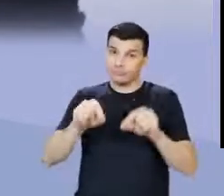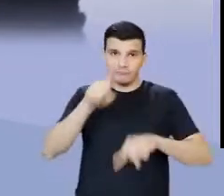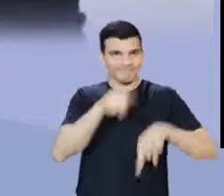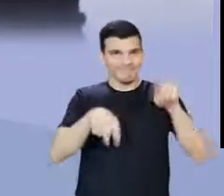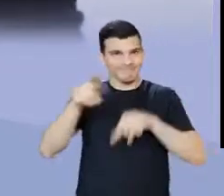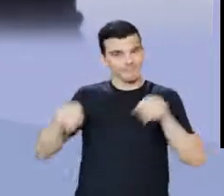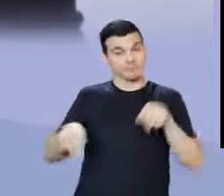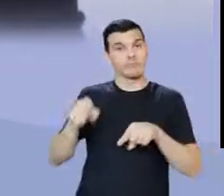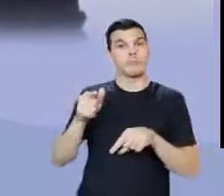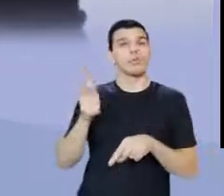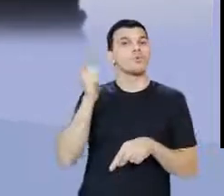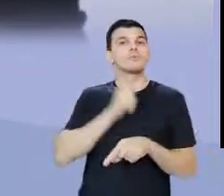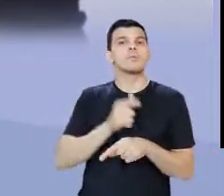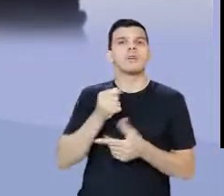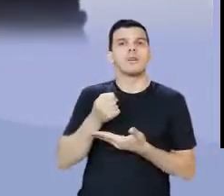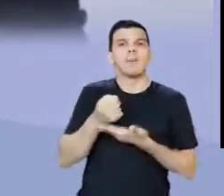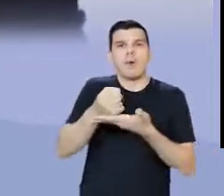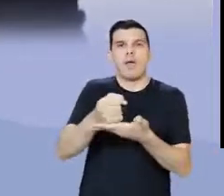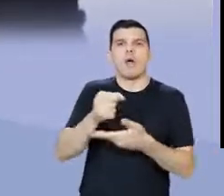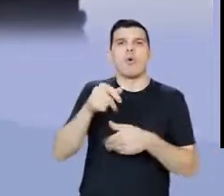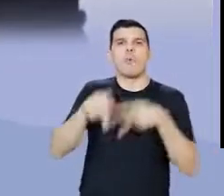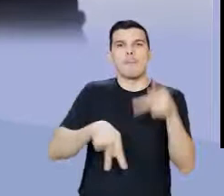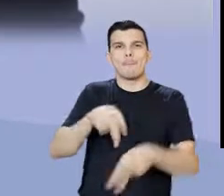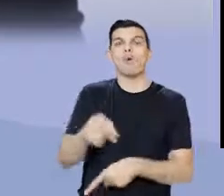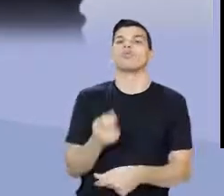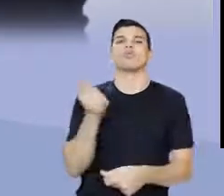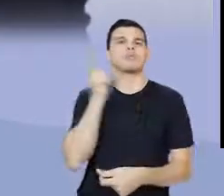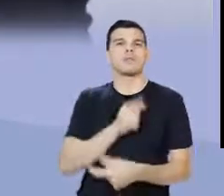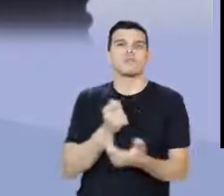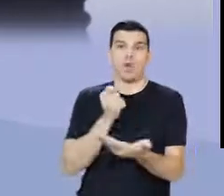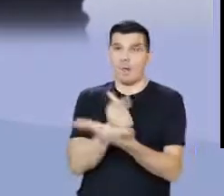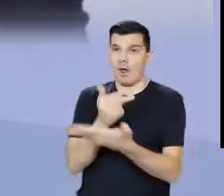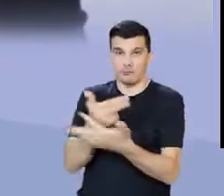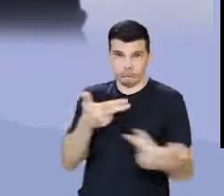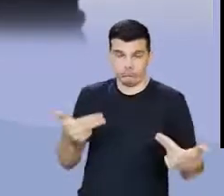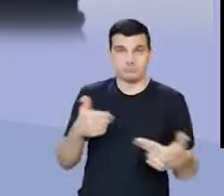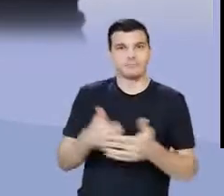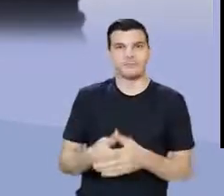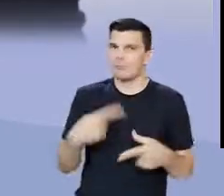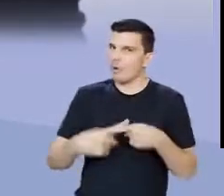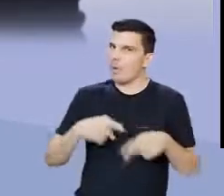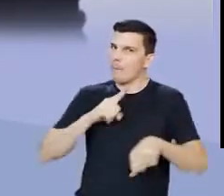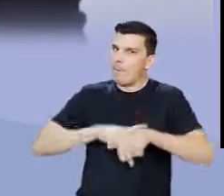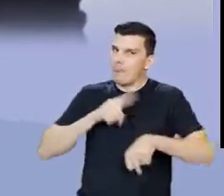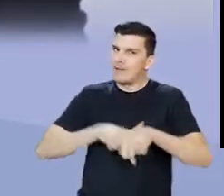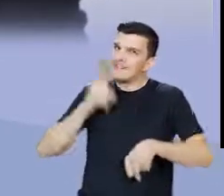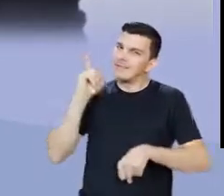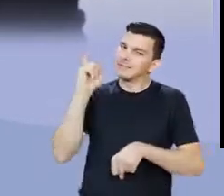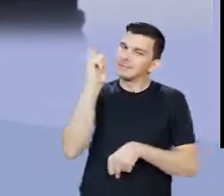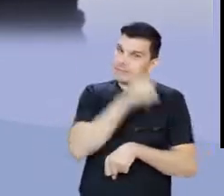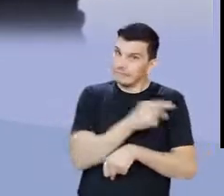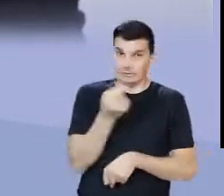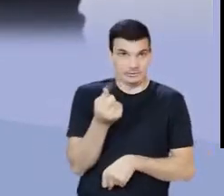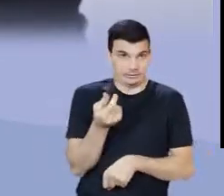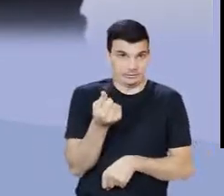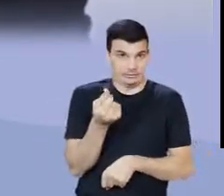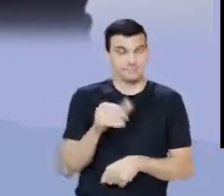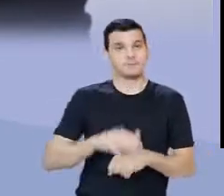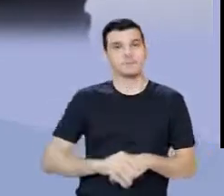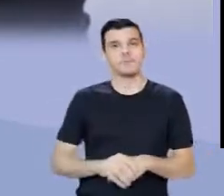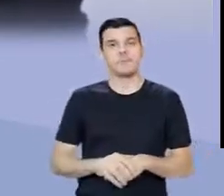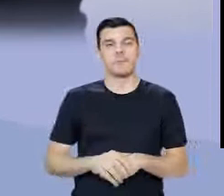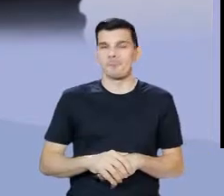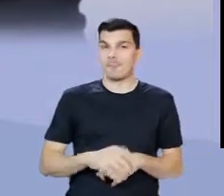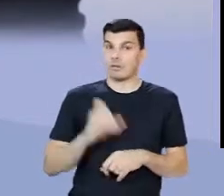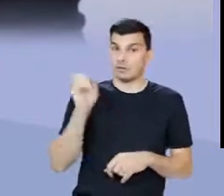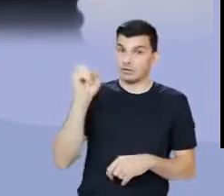a inflação e voltar o poder de compra do brasileiro. Até porque como eu disse para vocês, era um momento muito instável economicamente,